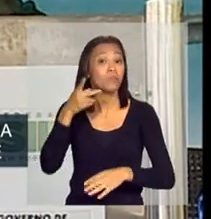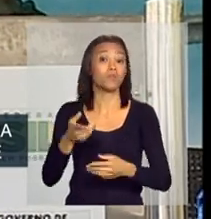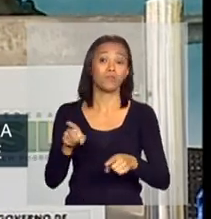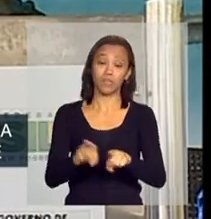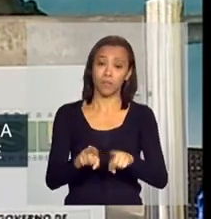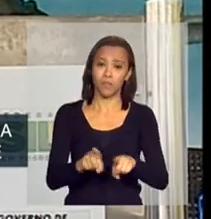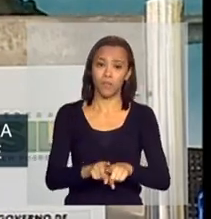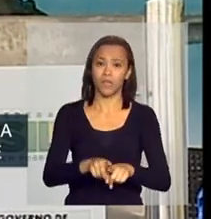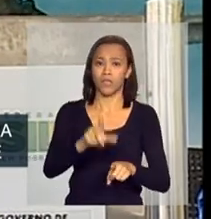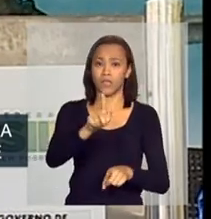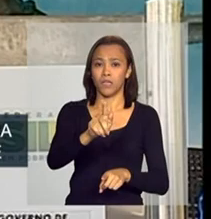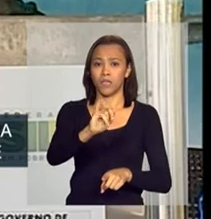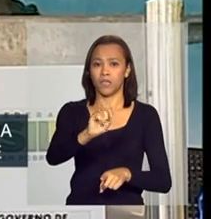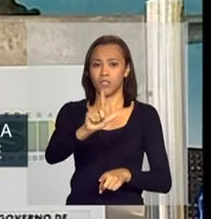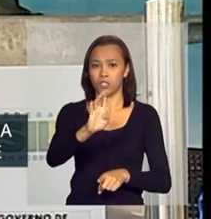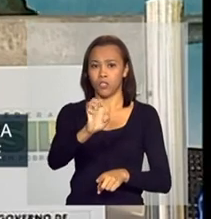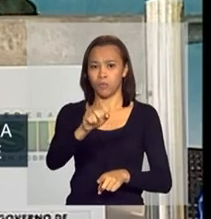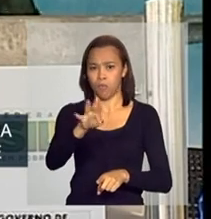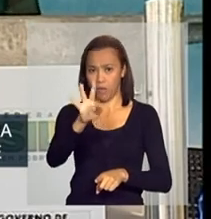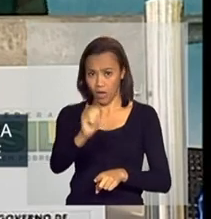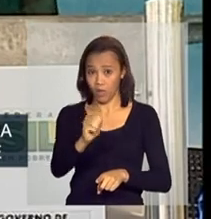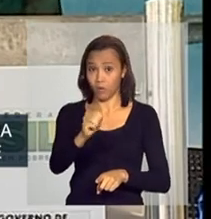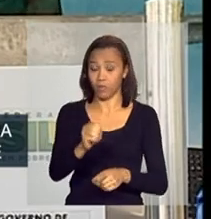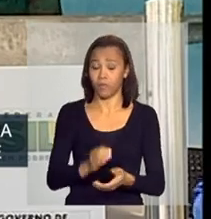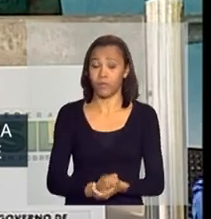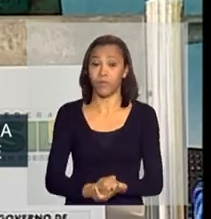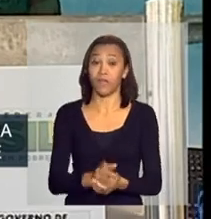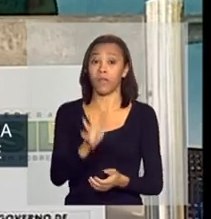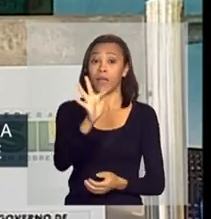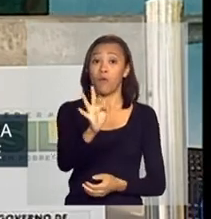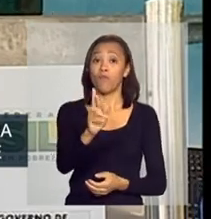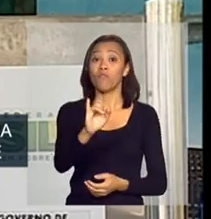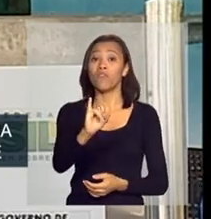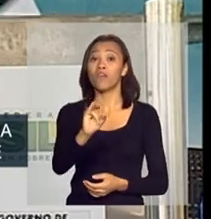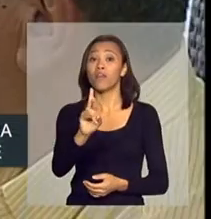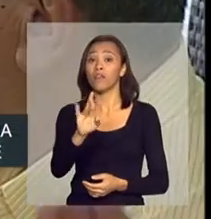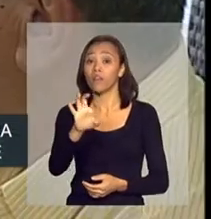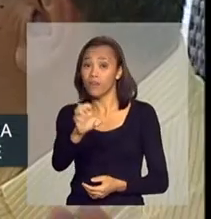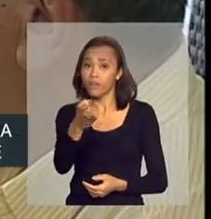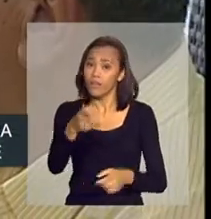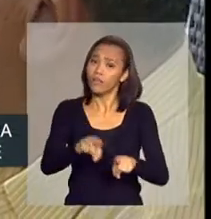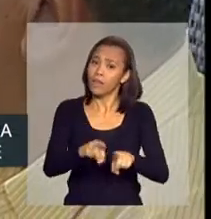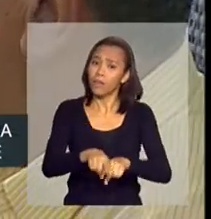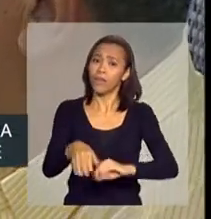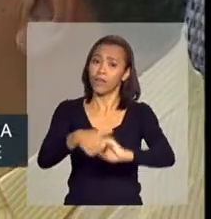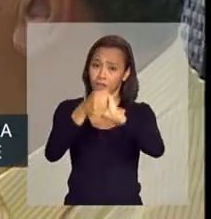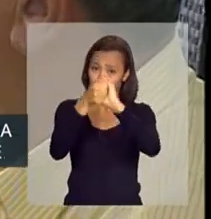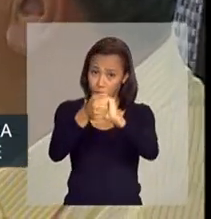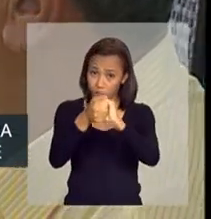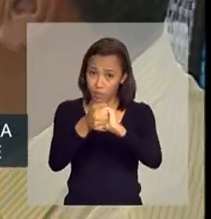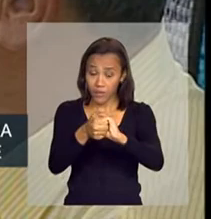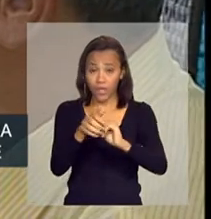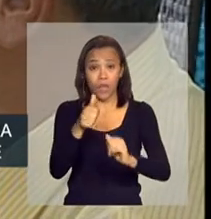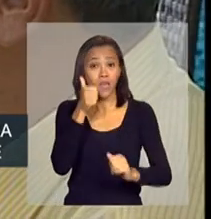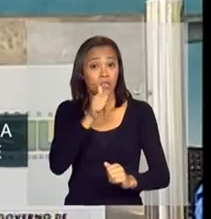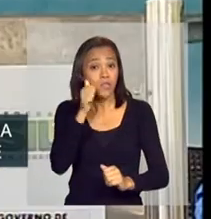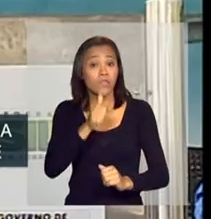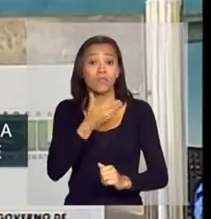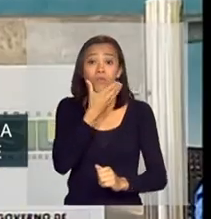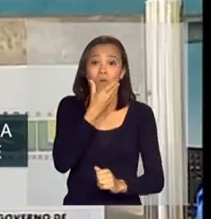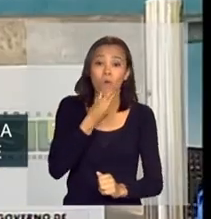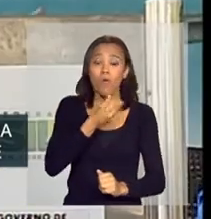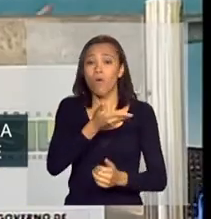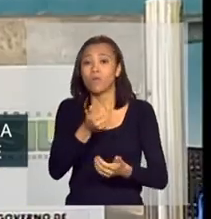Amado, que é o João Freire Amado. Queria cumprimentar aqui as senhoras e os